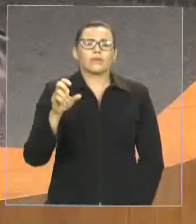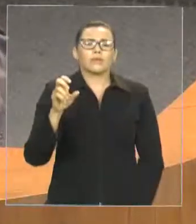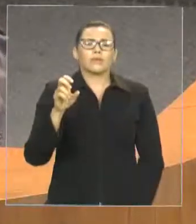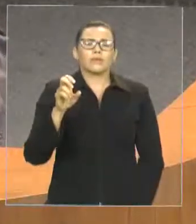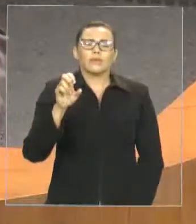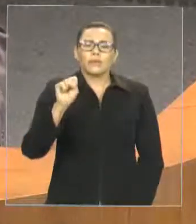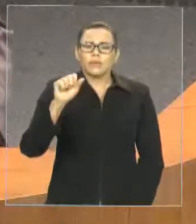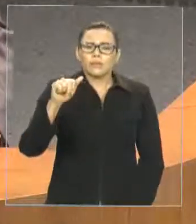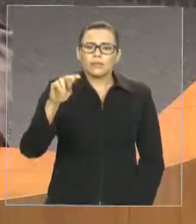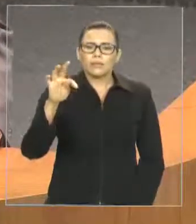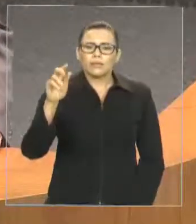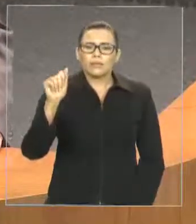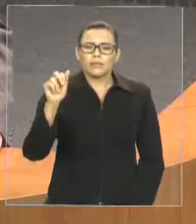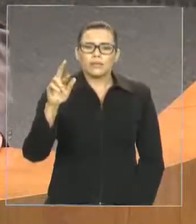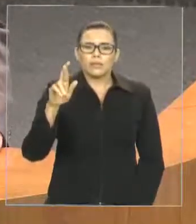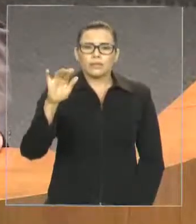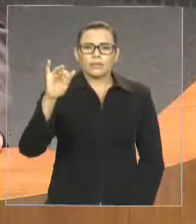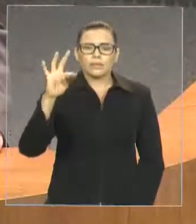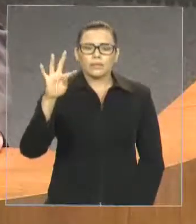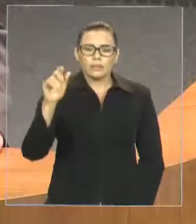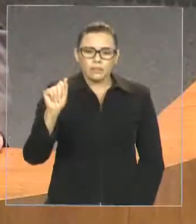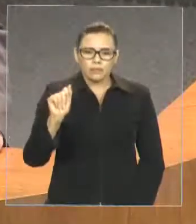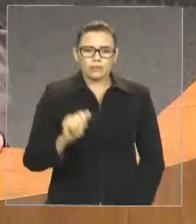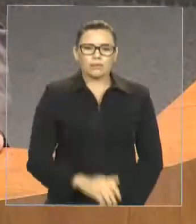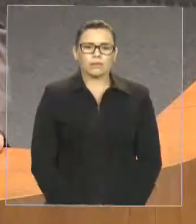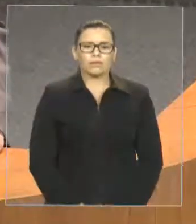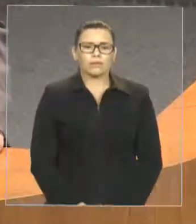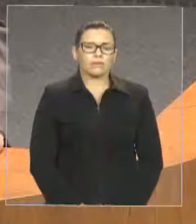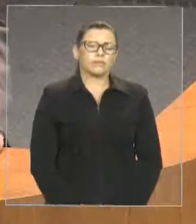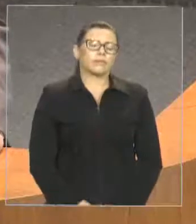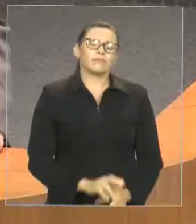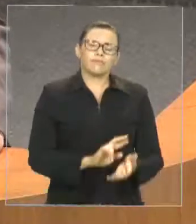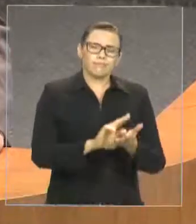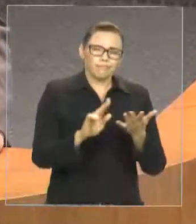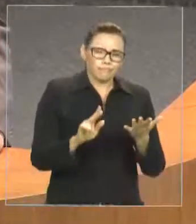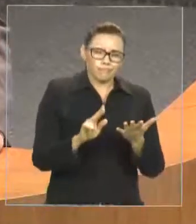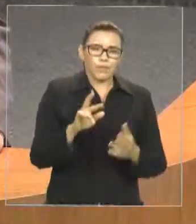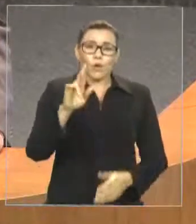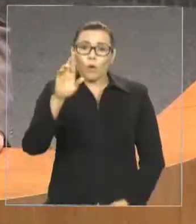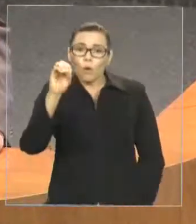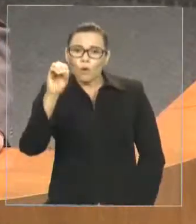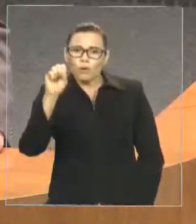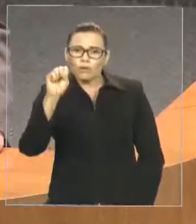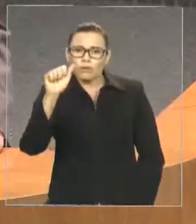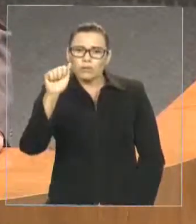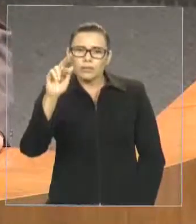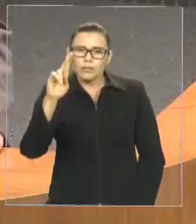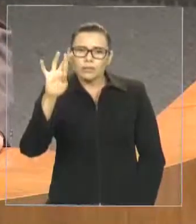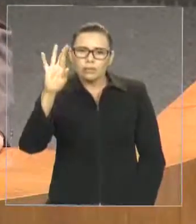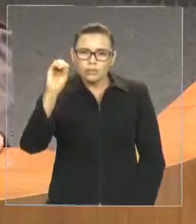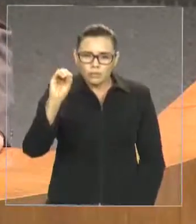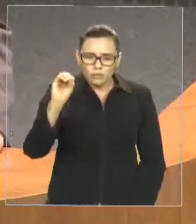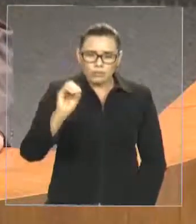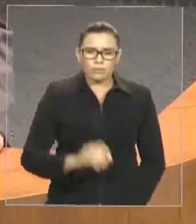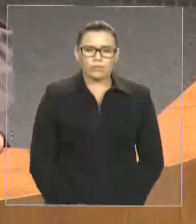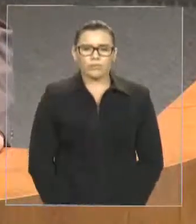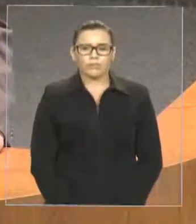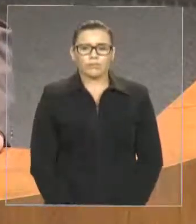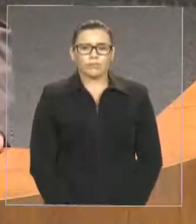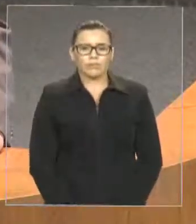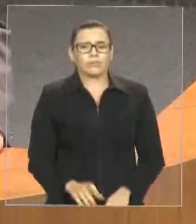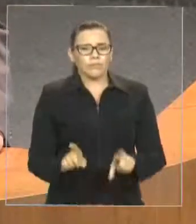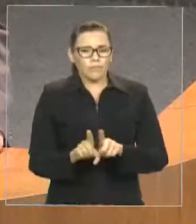municípios. E também convidamos outros municípios do interior do Maranhão que já